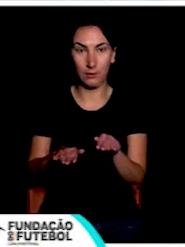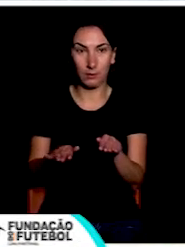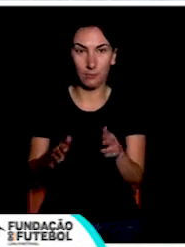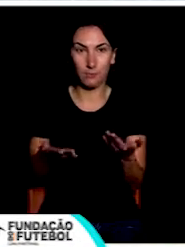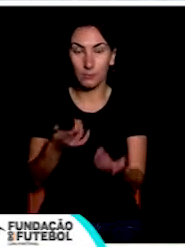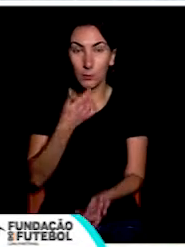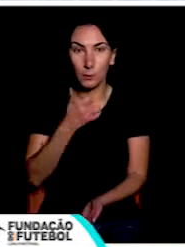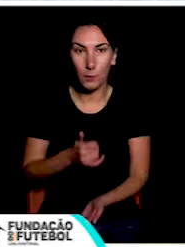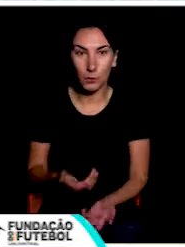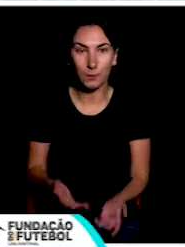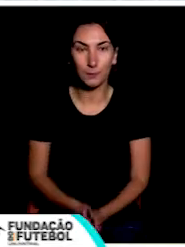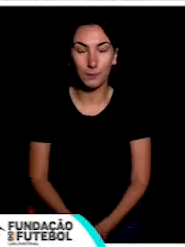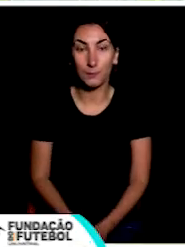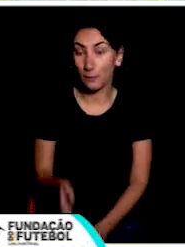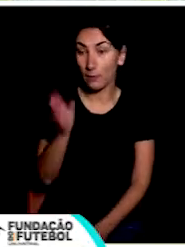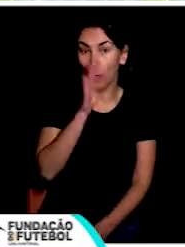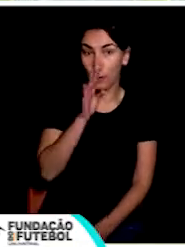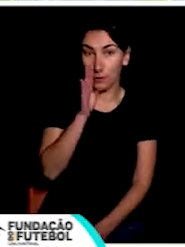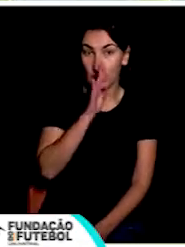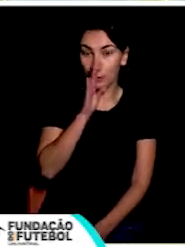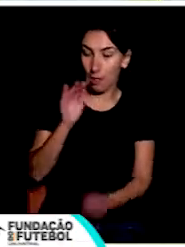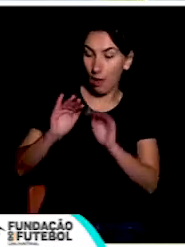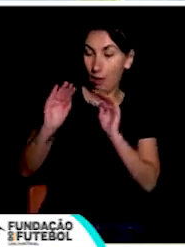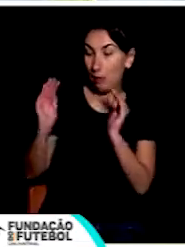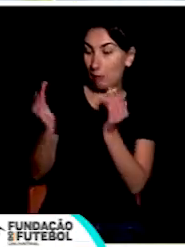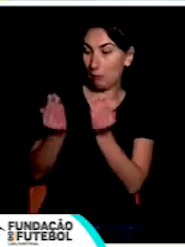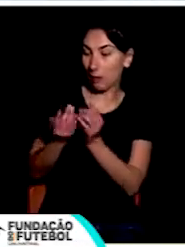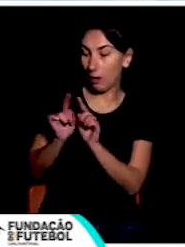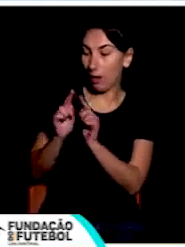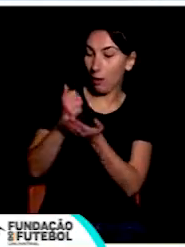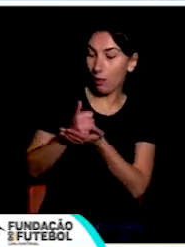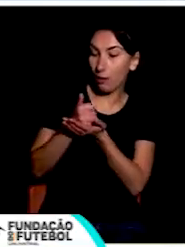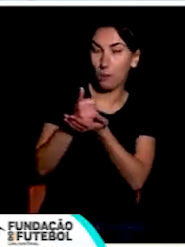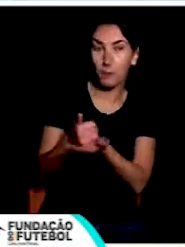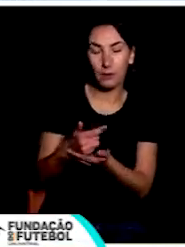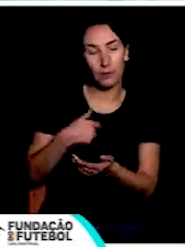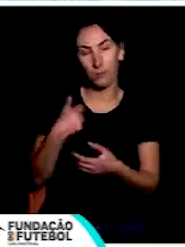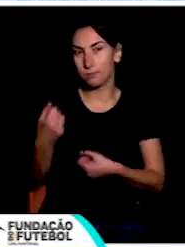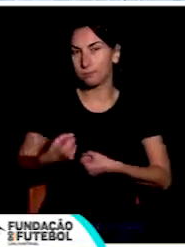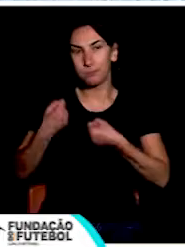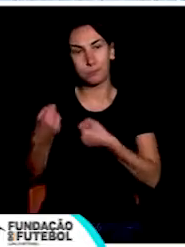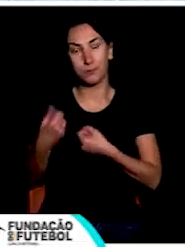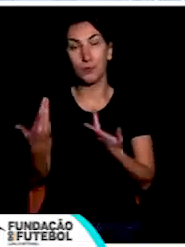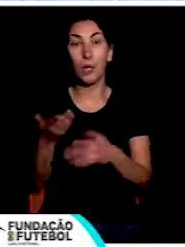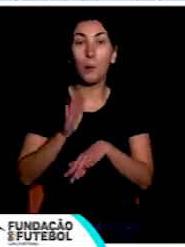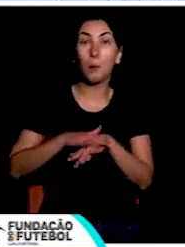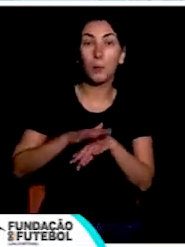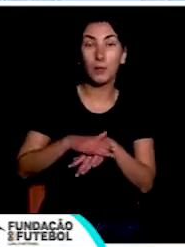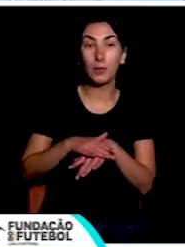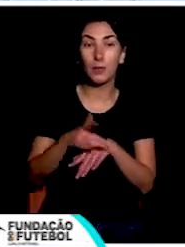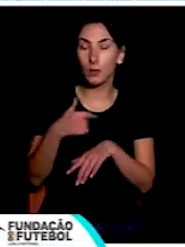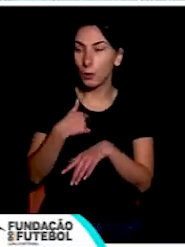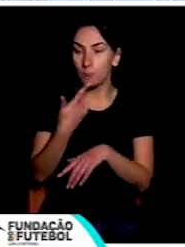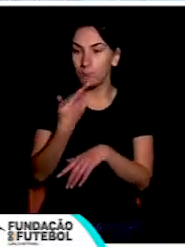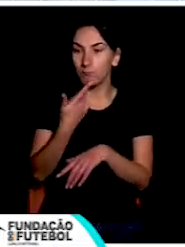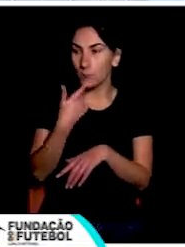se eu dou um passo antes, eu posso sair ao mesmo tempo da bola. Mas se eu faço, a bola está a sair, se eu faço este apoio para aqui e a bola sai para ali, eu já não vou